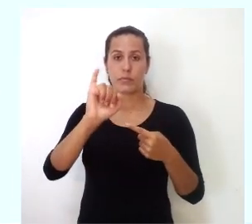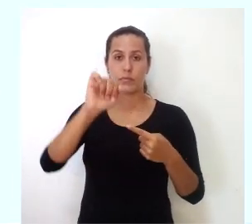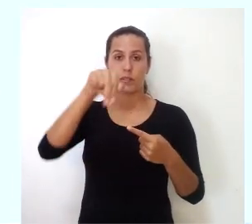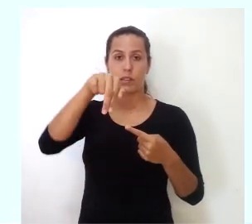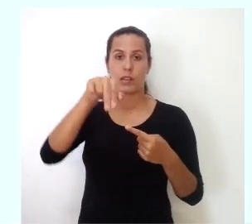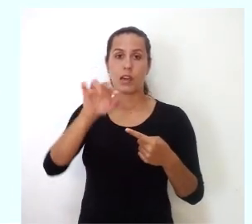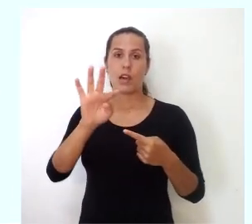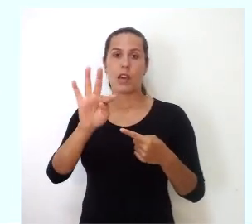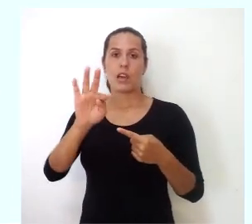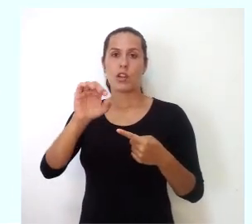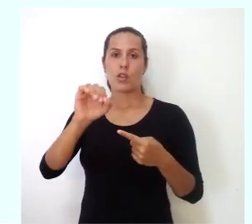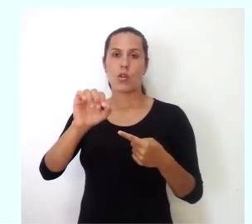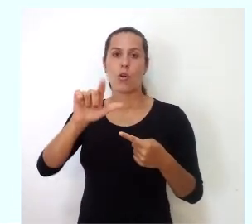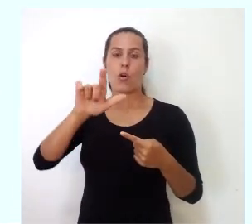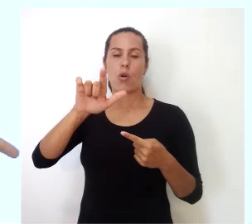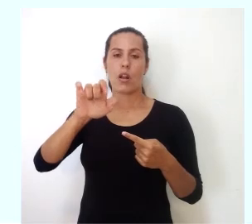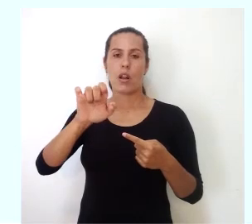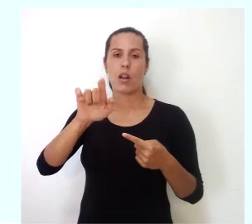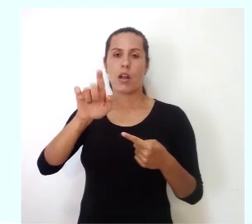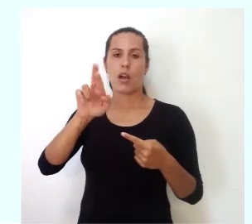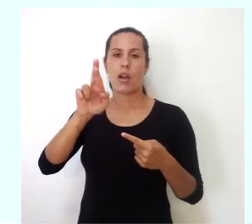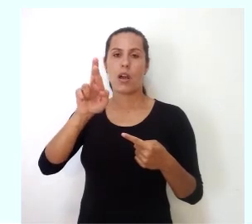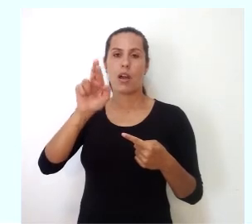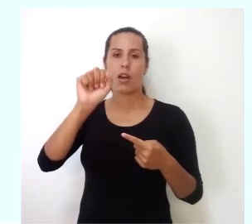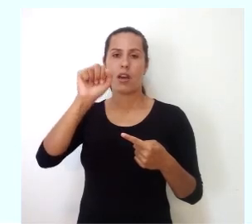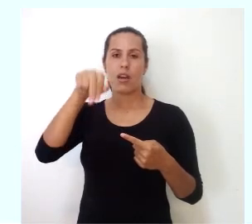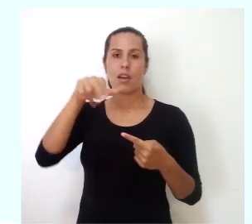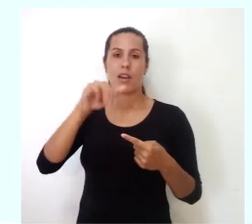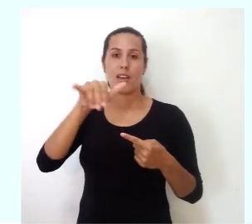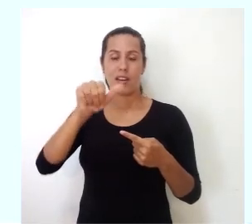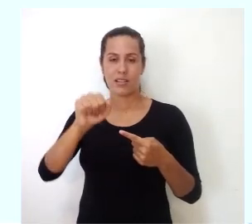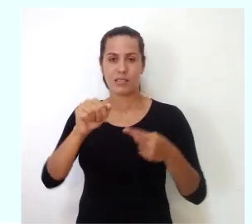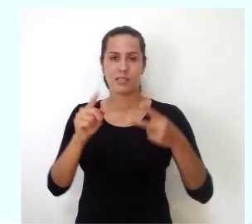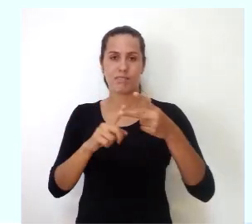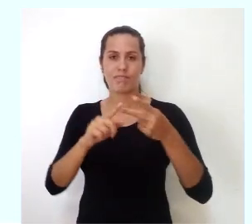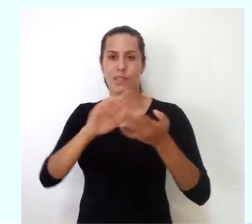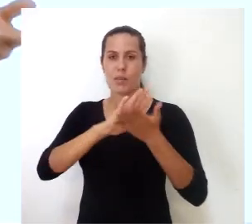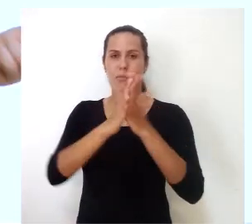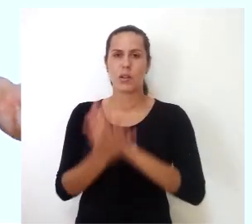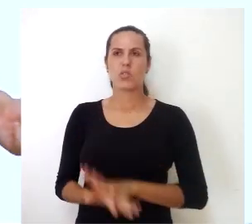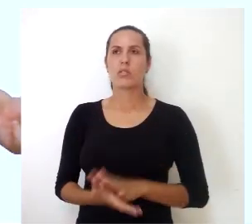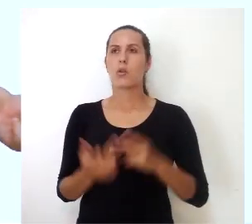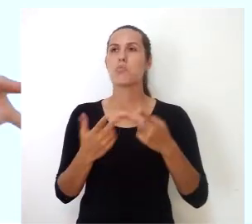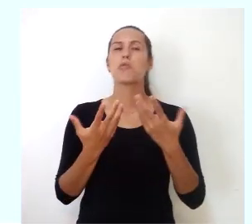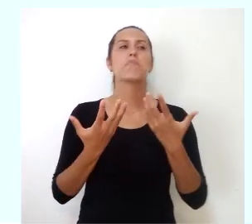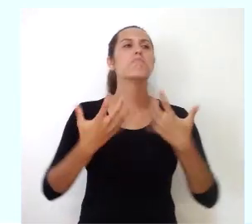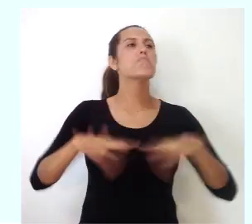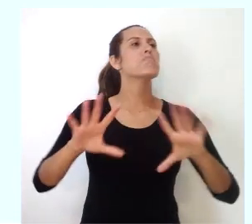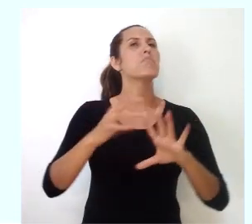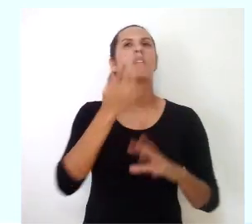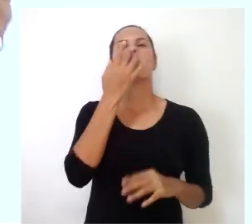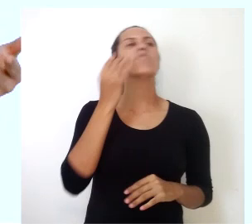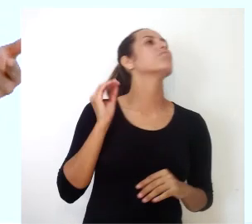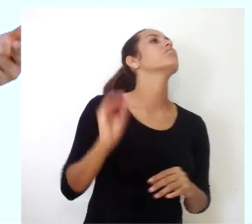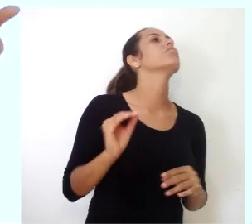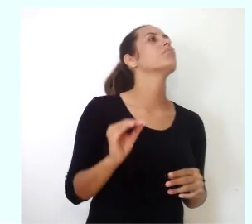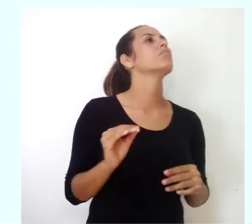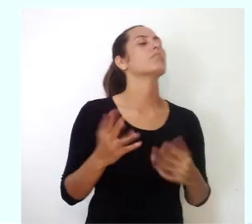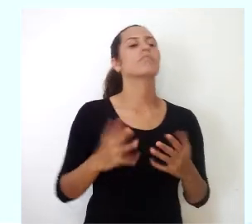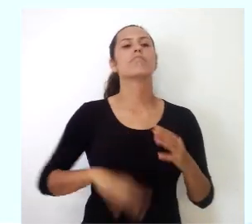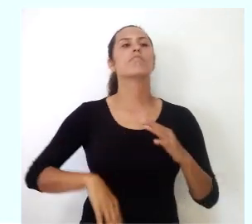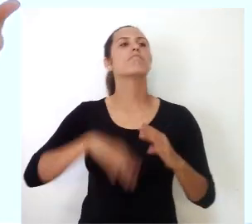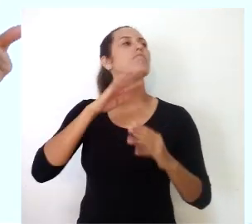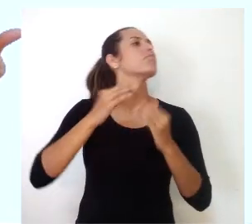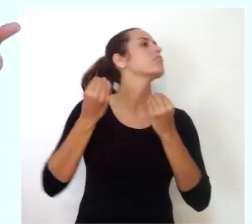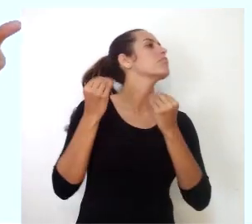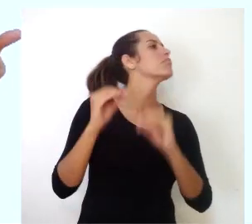e o preconceito. Ser intolerante com aquele que é diferente de mim. Ter preconceito com